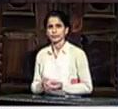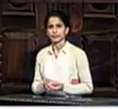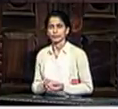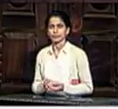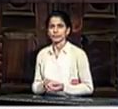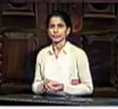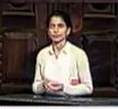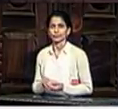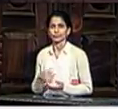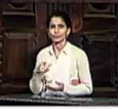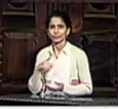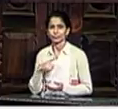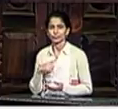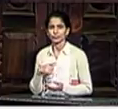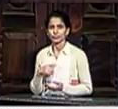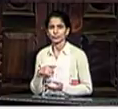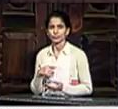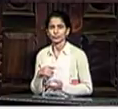estava